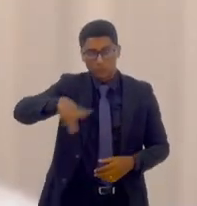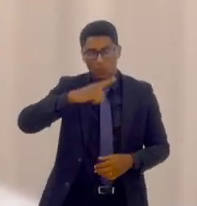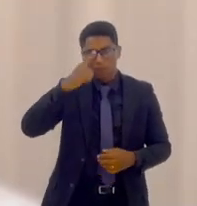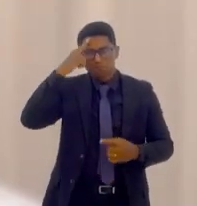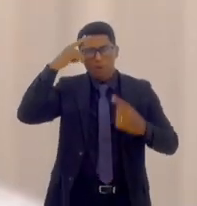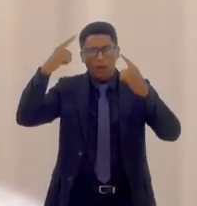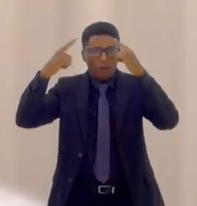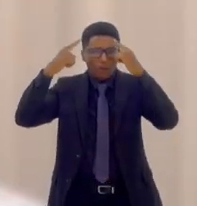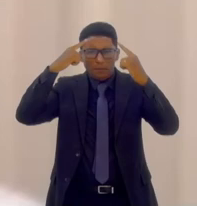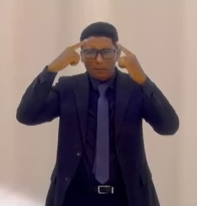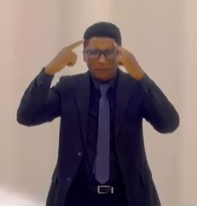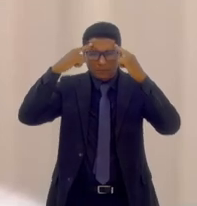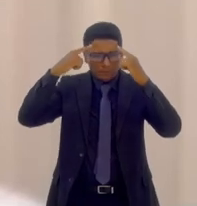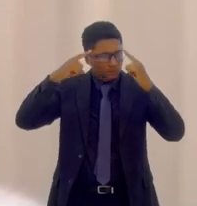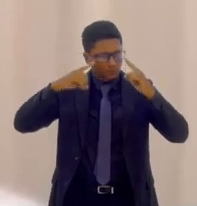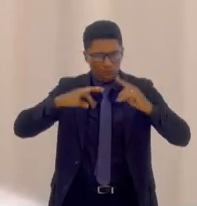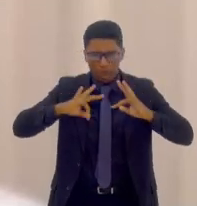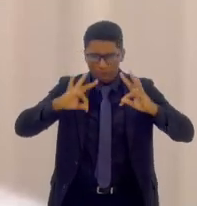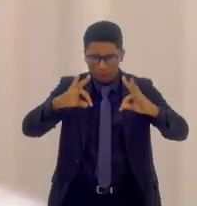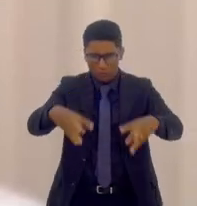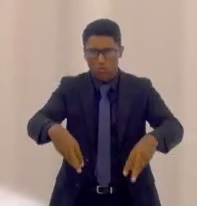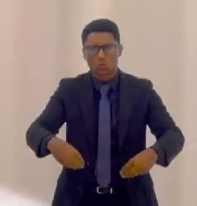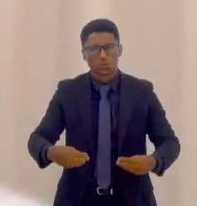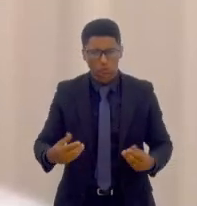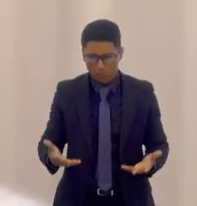as nossas ideias,